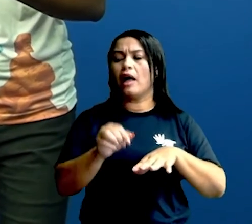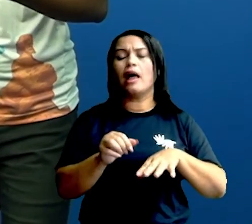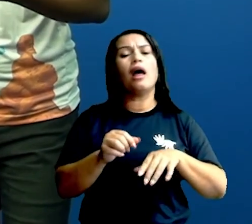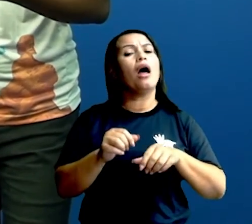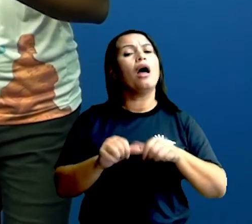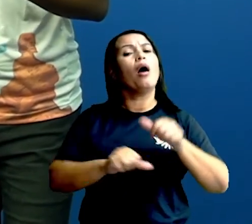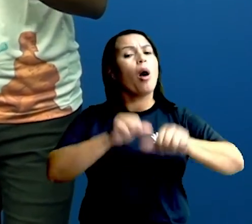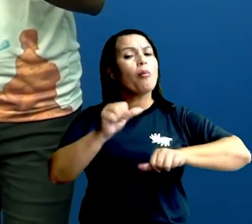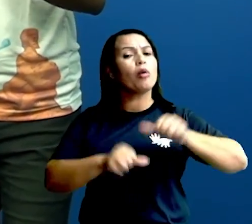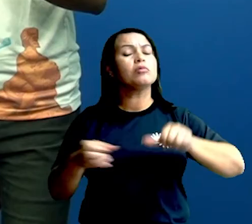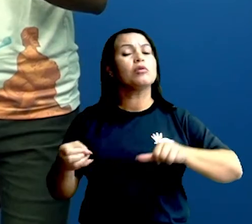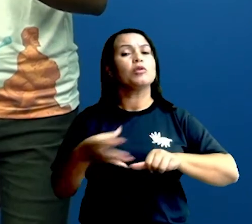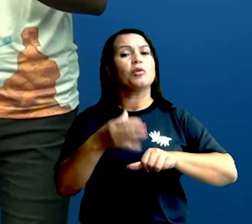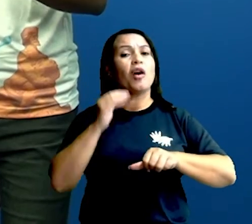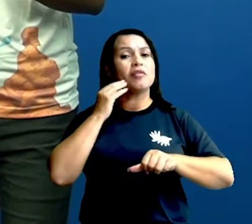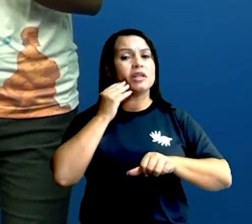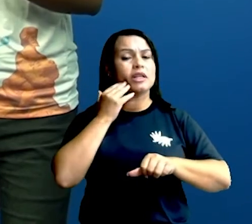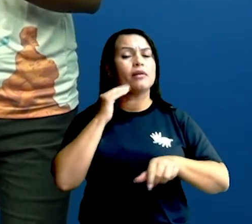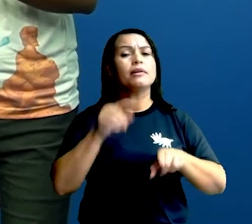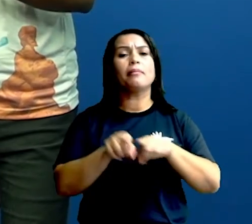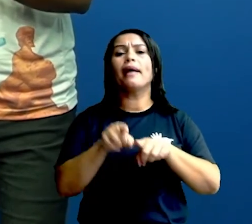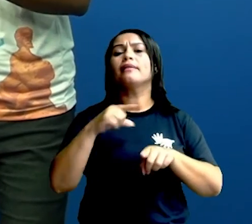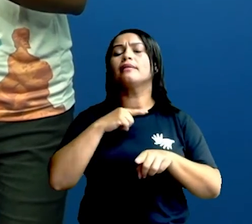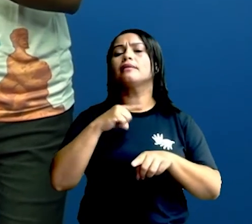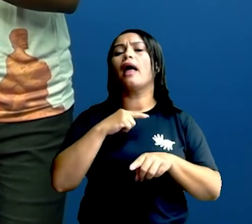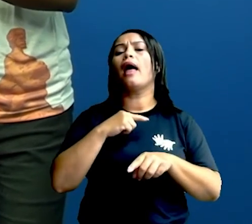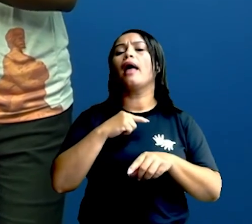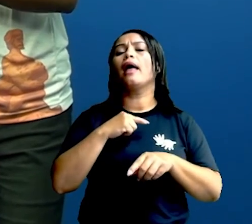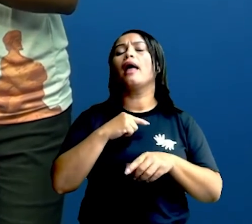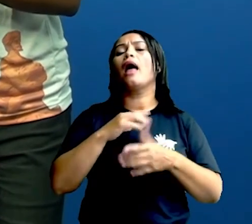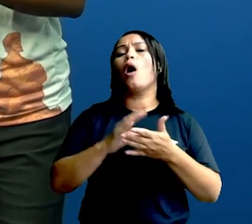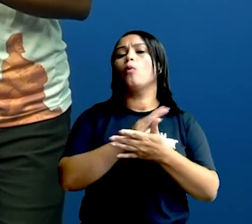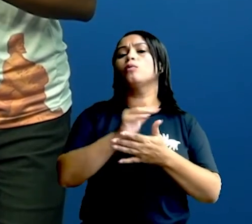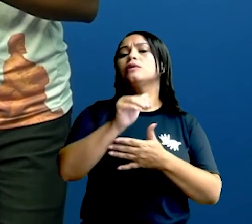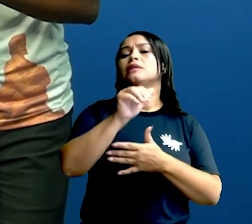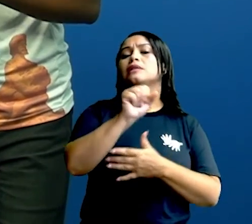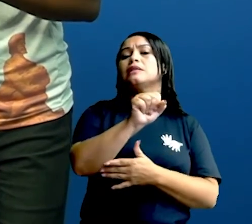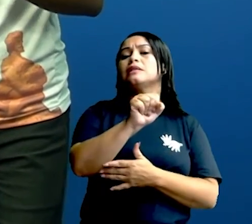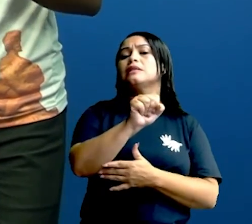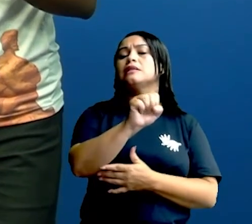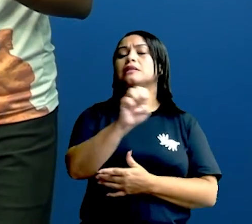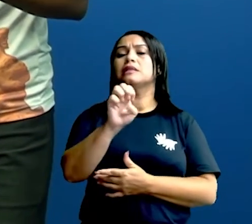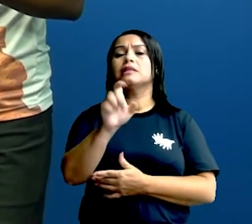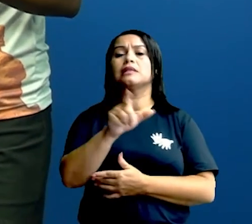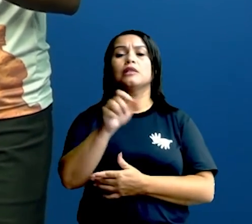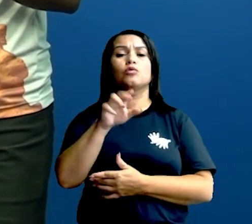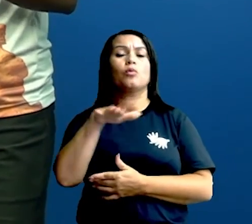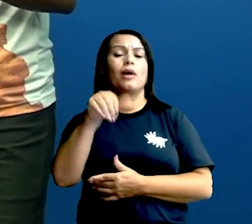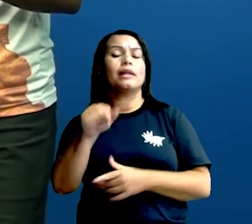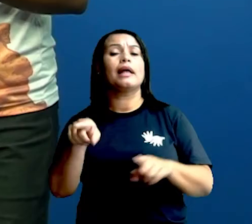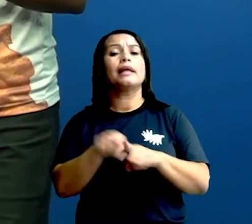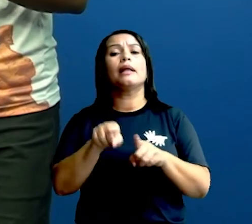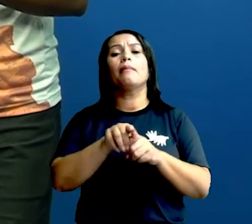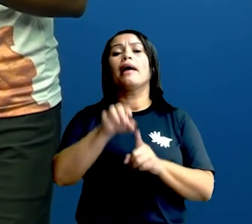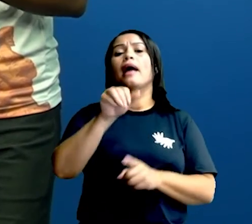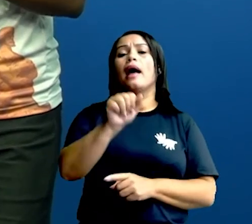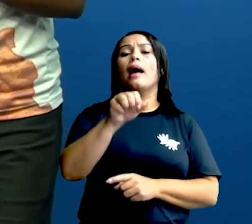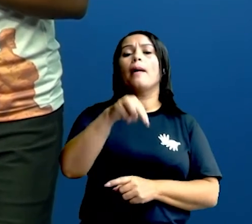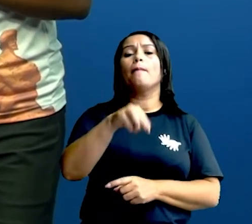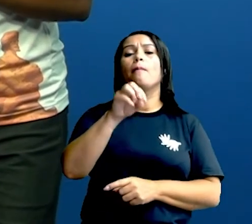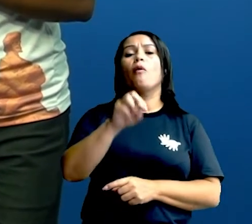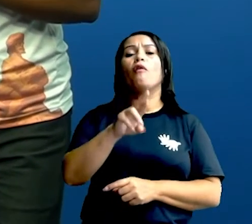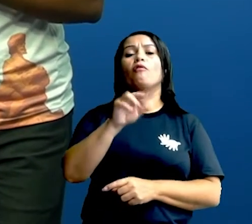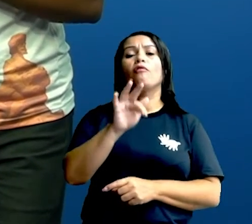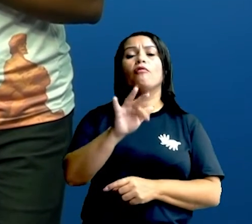reprodução delas. Elas também possuem reprodução sexuada quanto hermafrodita, pois possuem sistema masculino e